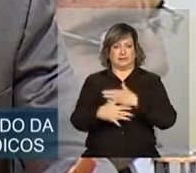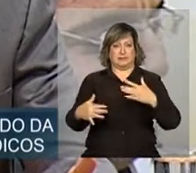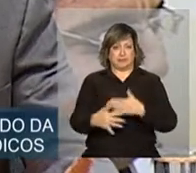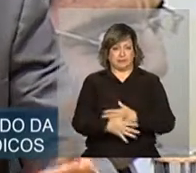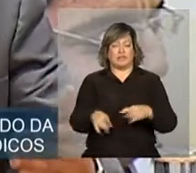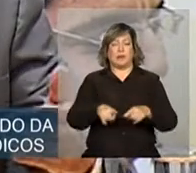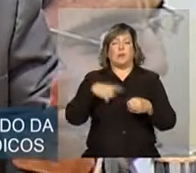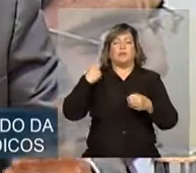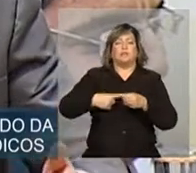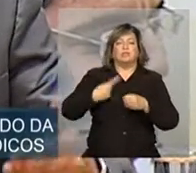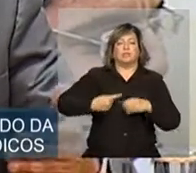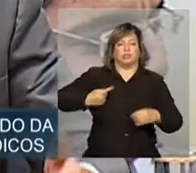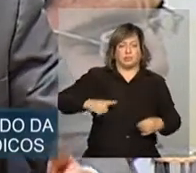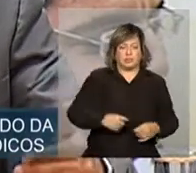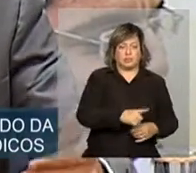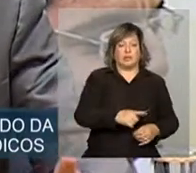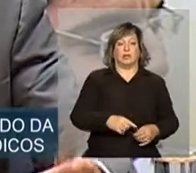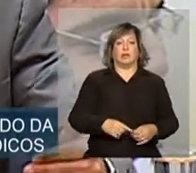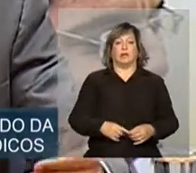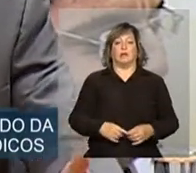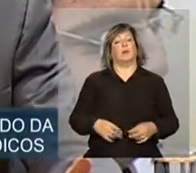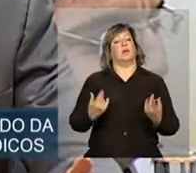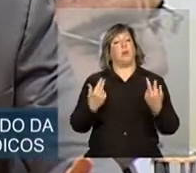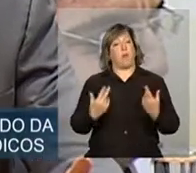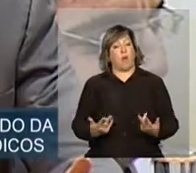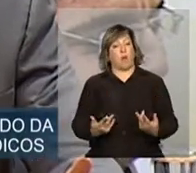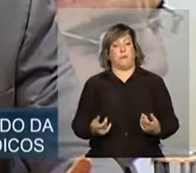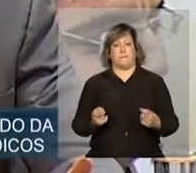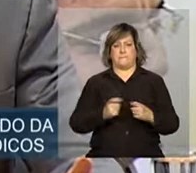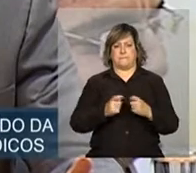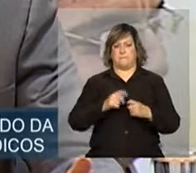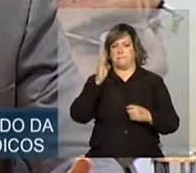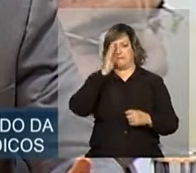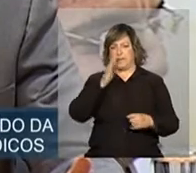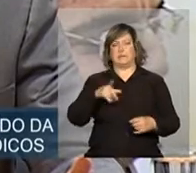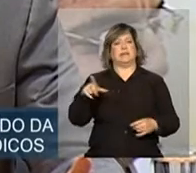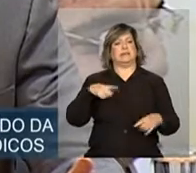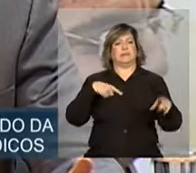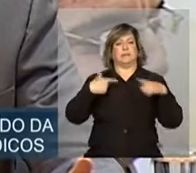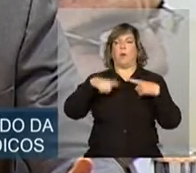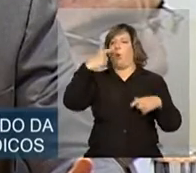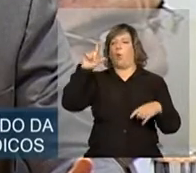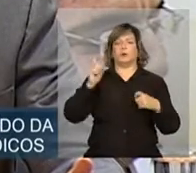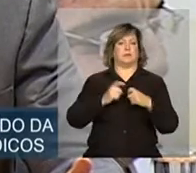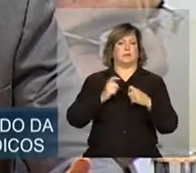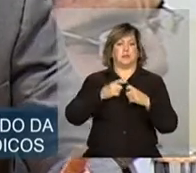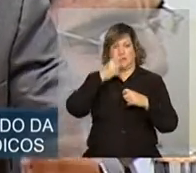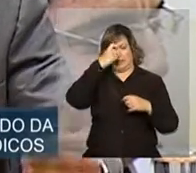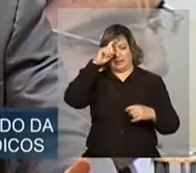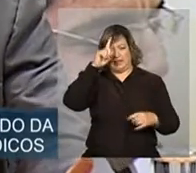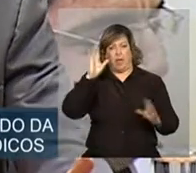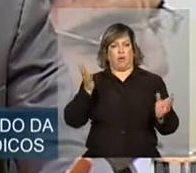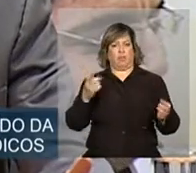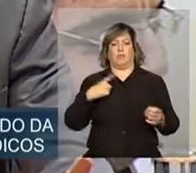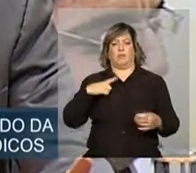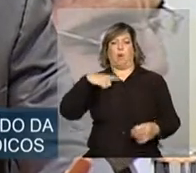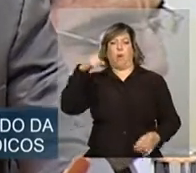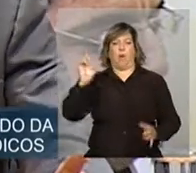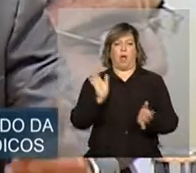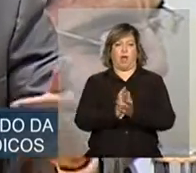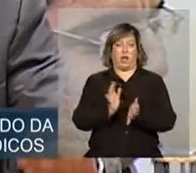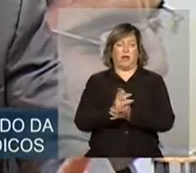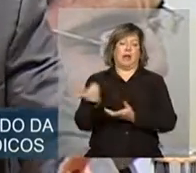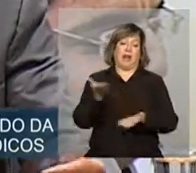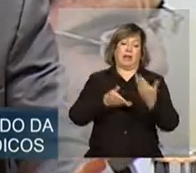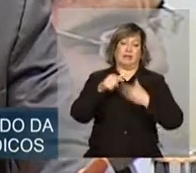municípios do interior quanto mais médicos brasileiros que mesmo que esteja trabalhando em outros hospitais em outras áreas forem trabalhar na atenção